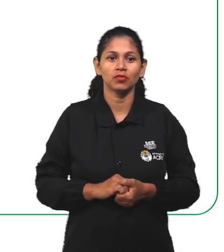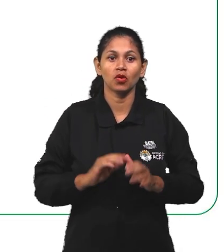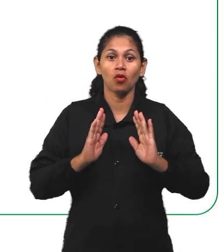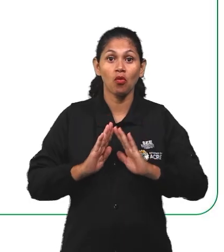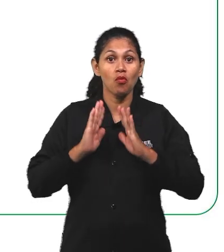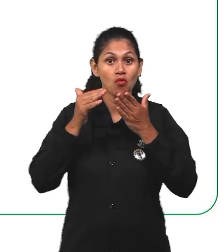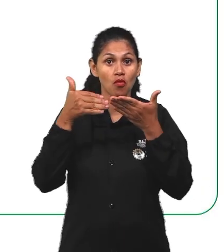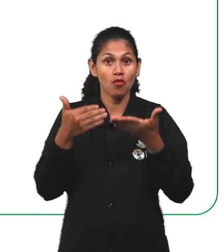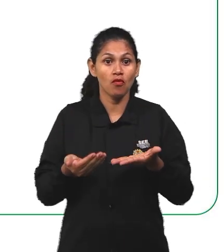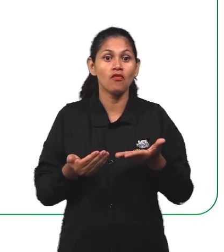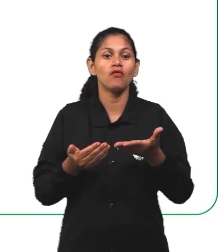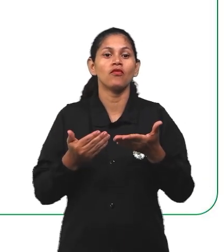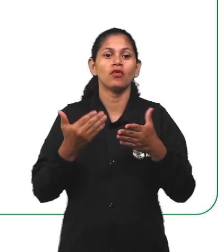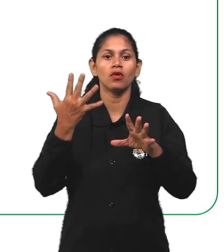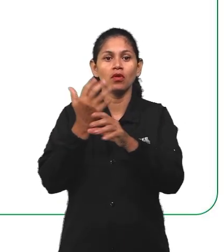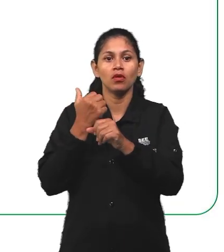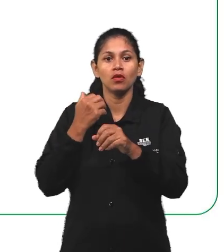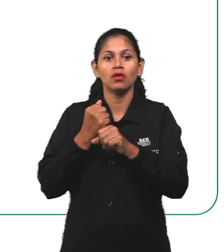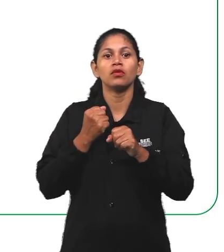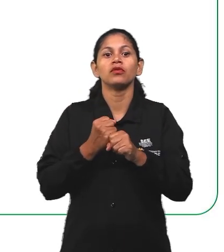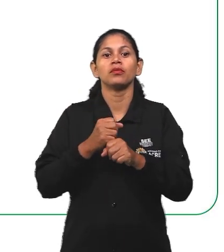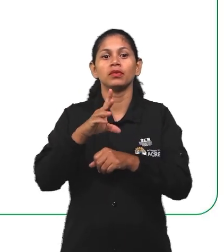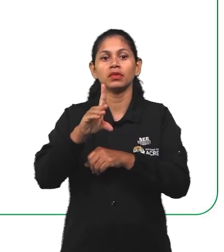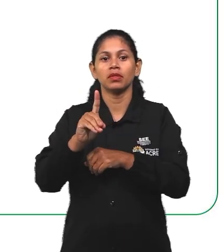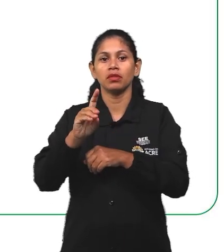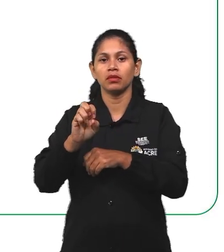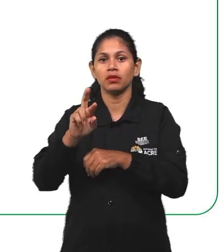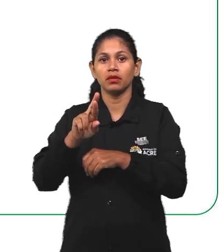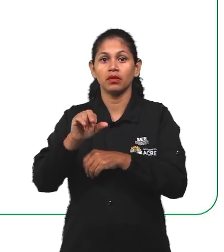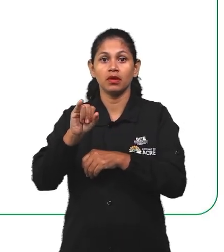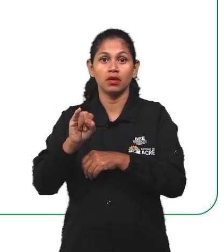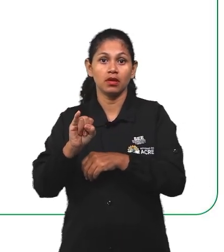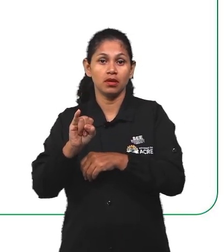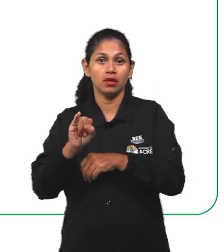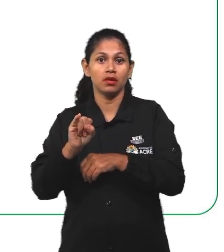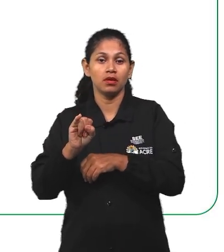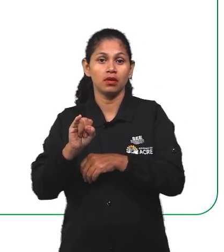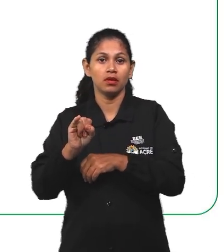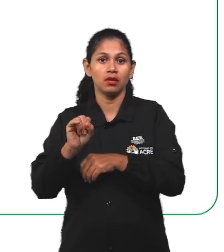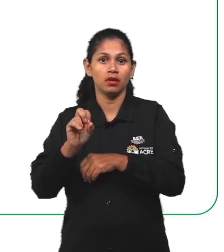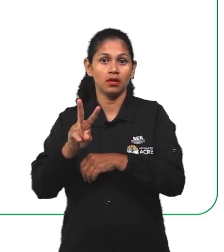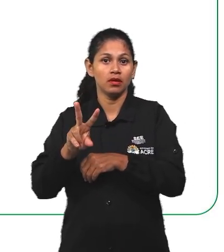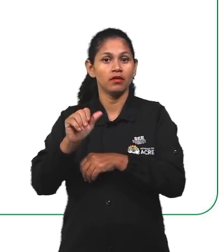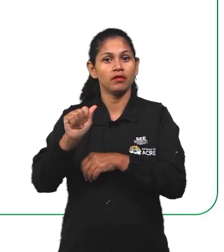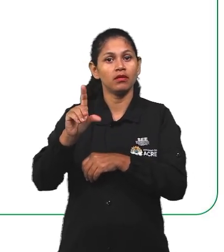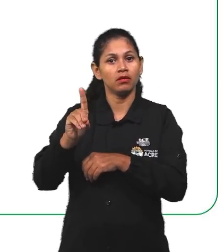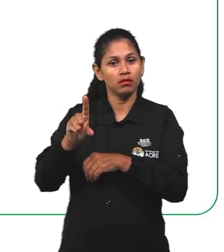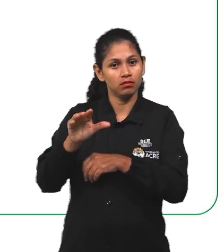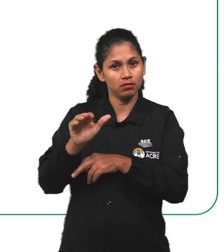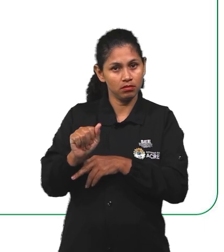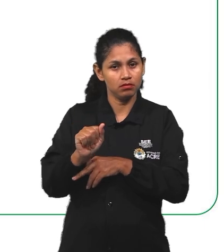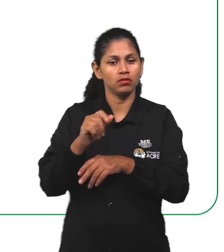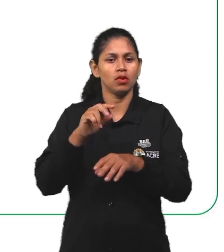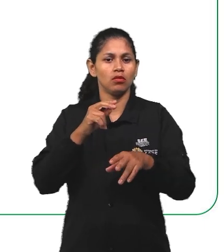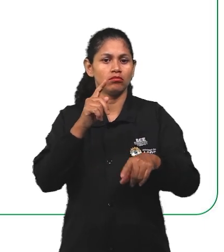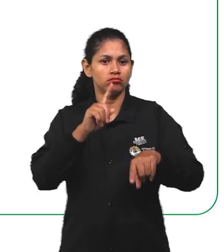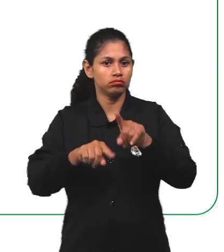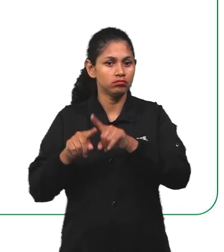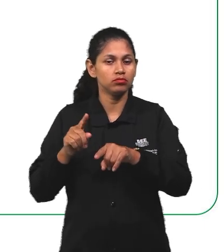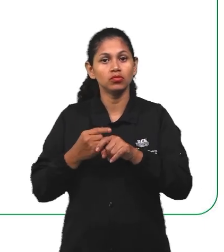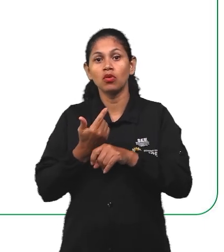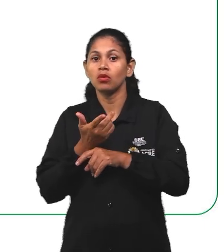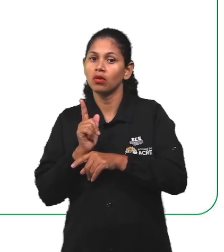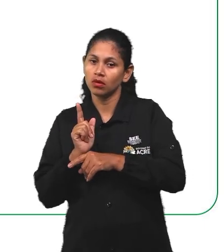seja, grandezas determinadas pela razão ou produtos de outra. É isso mesmo, então nós vamos usar duas